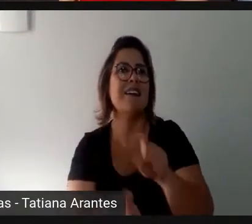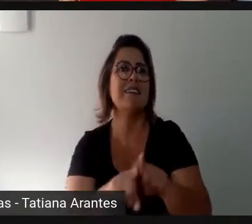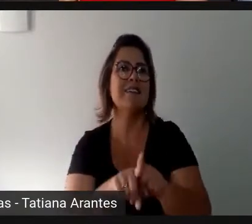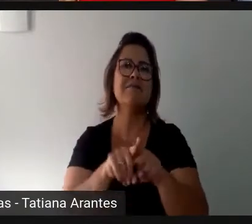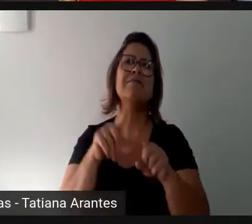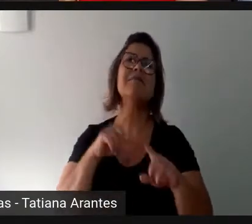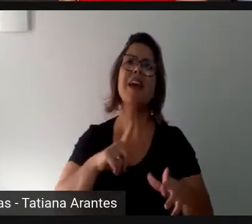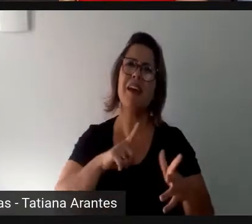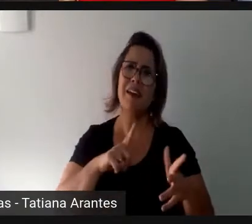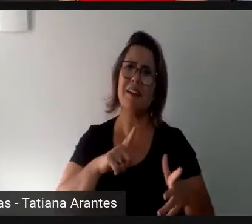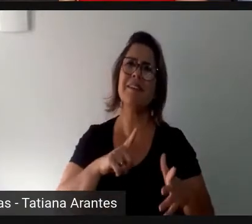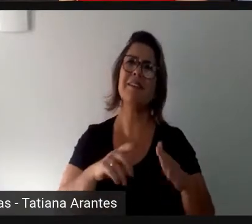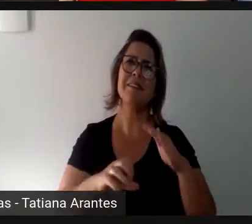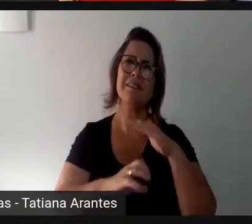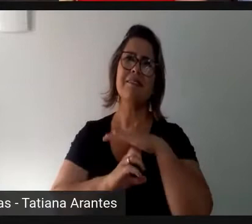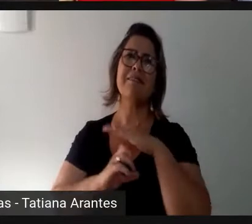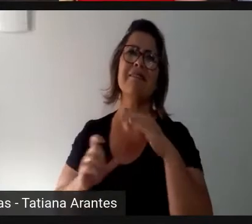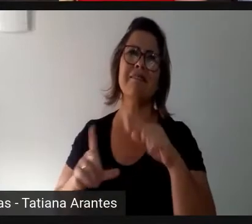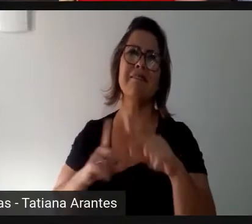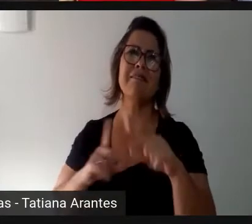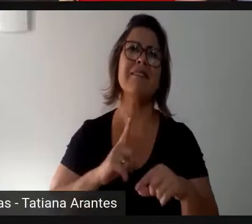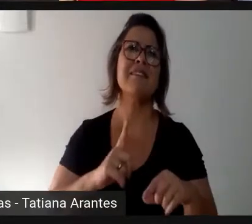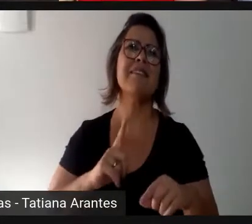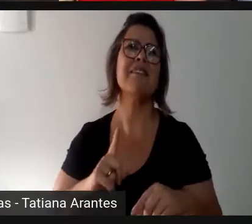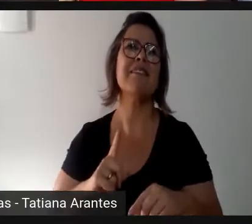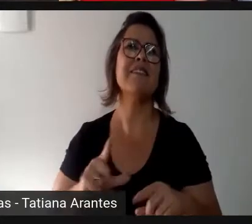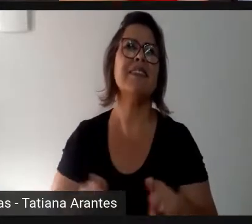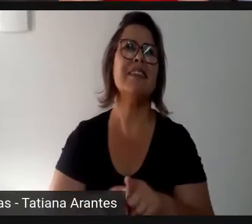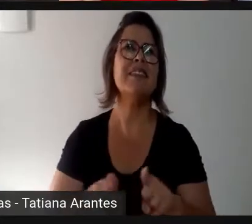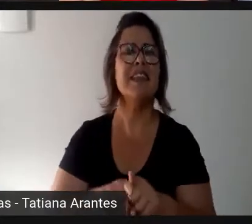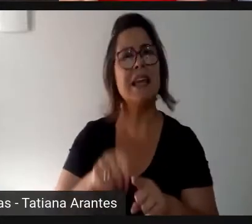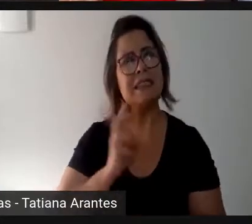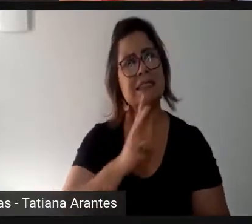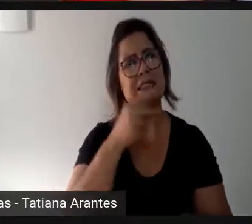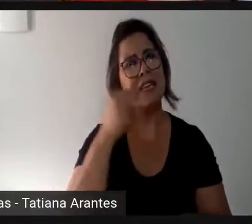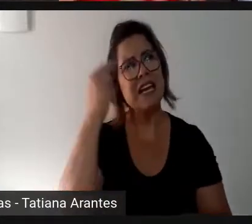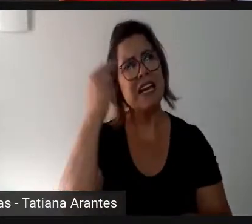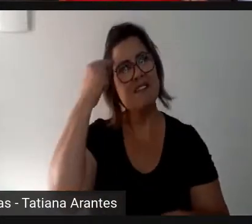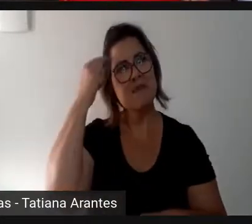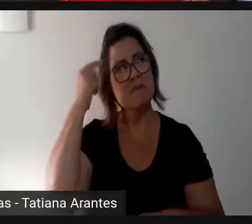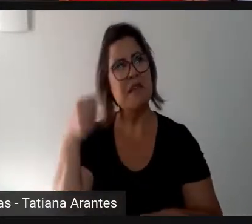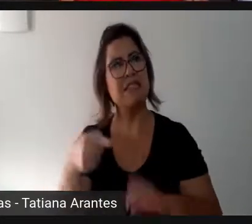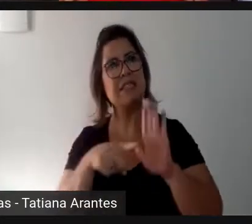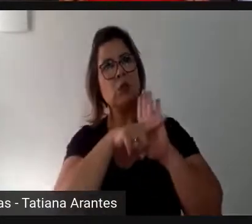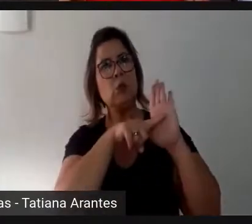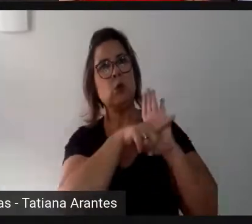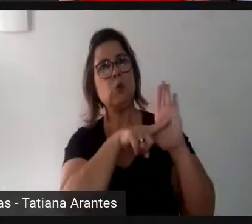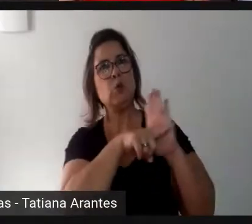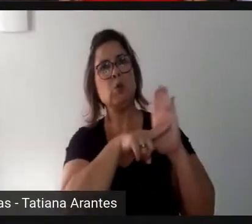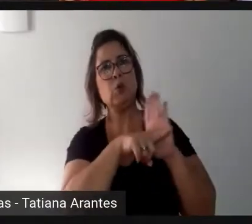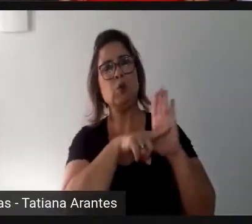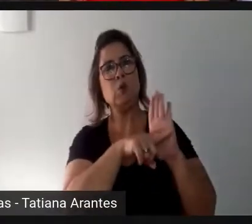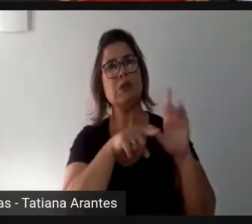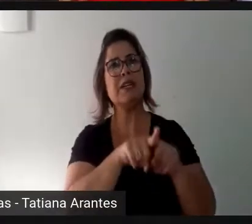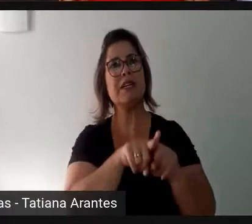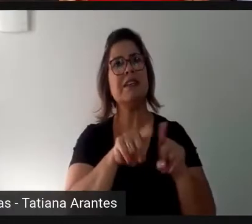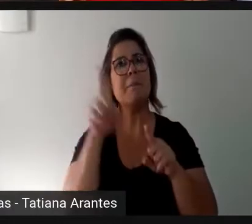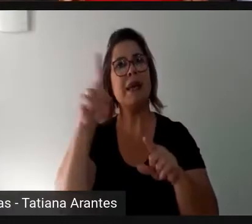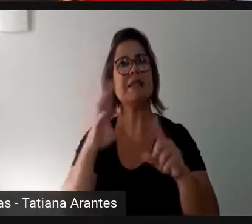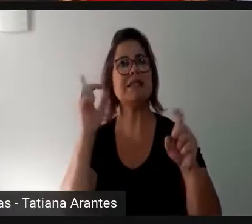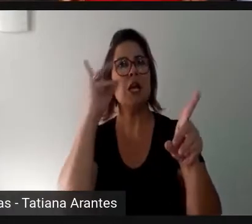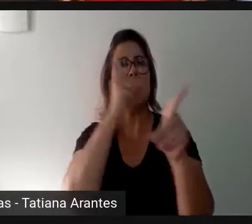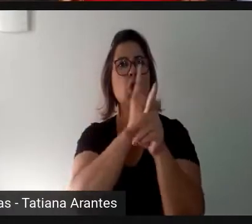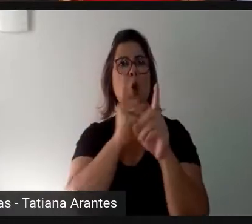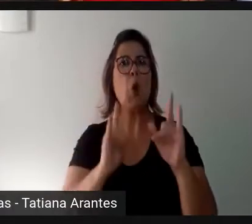feito. E o lobby é negativo, o lobby é democracia, isso. Você ir lá no parlamento e trabalhar